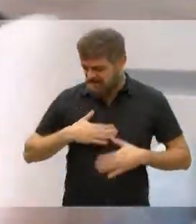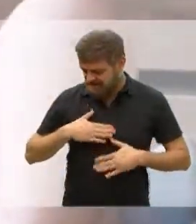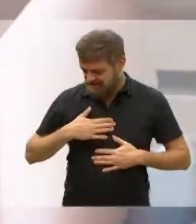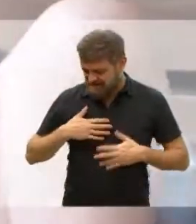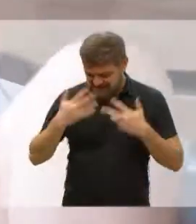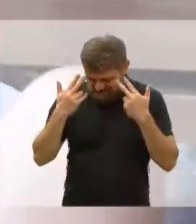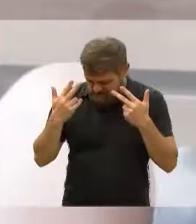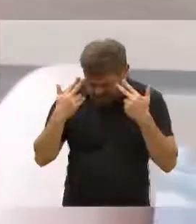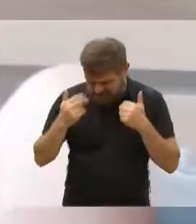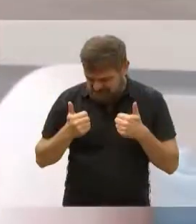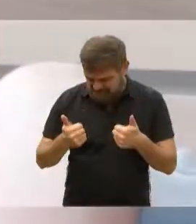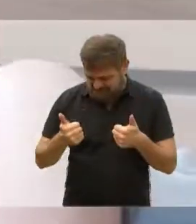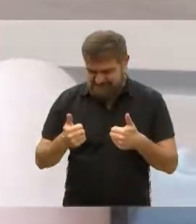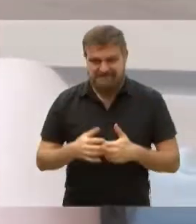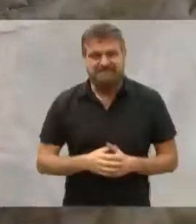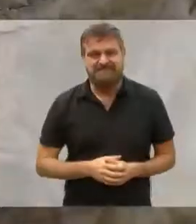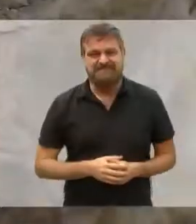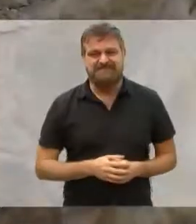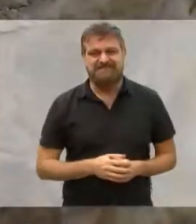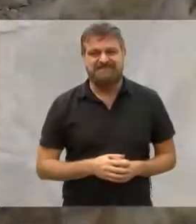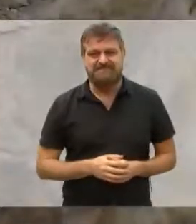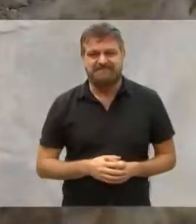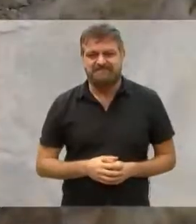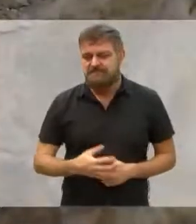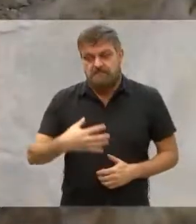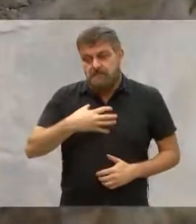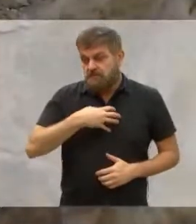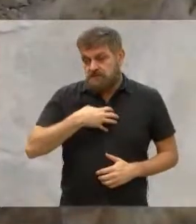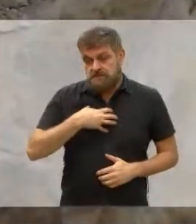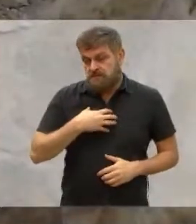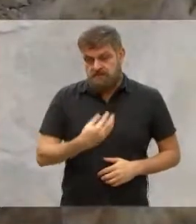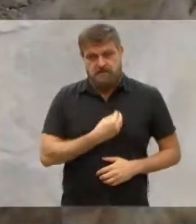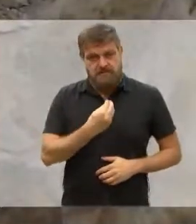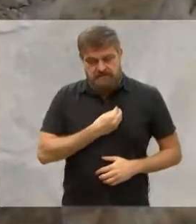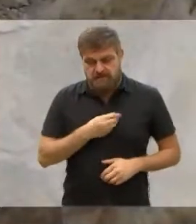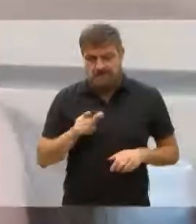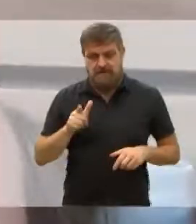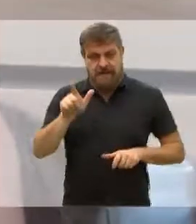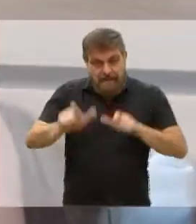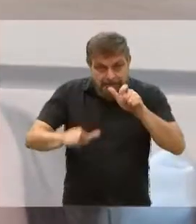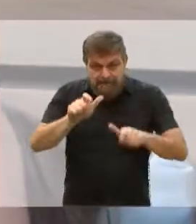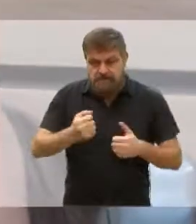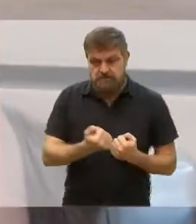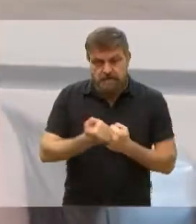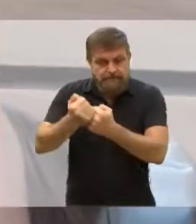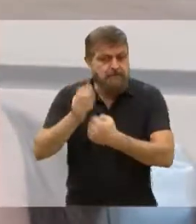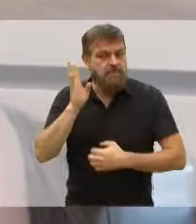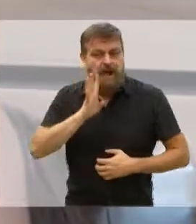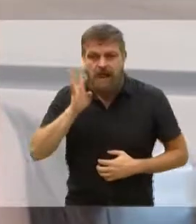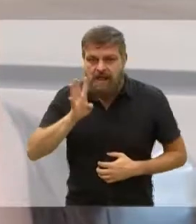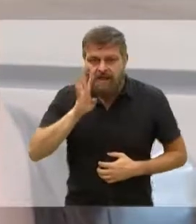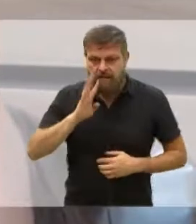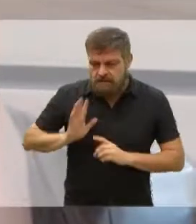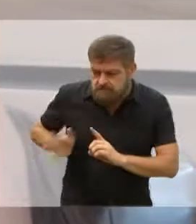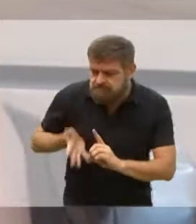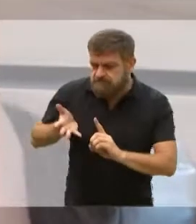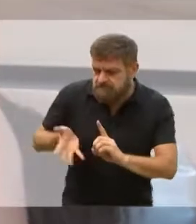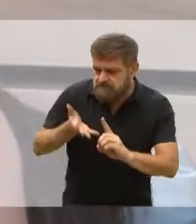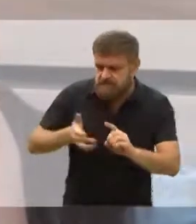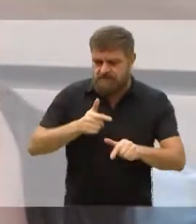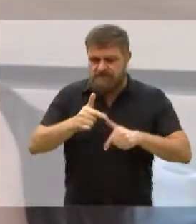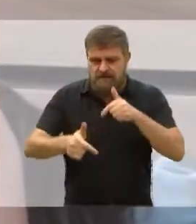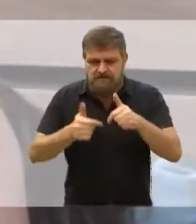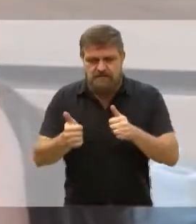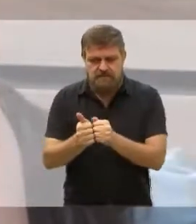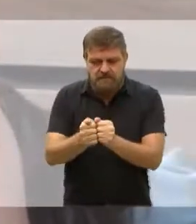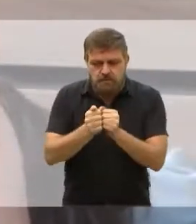Pronto. Ficou melhor? E é dessa forma que eu tenho levado, contando com pessoas bacanas que estão dispostas a